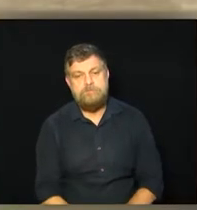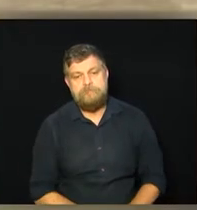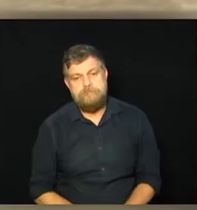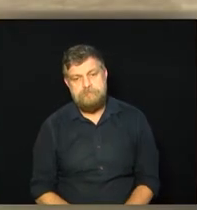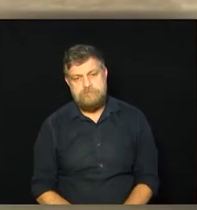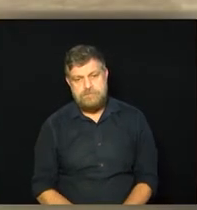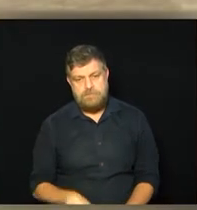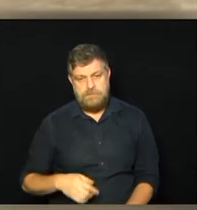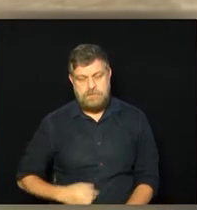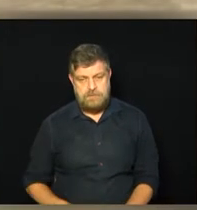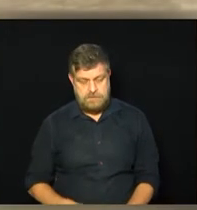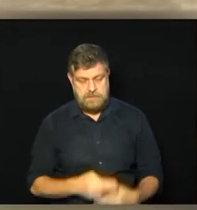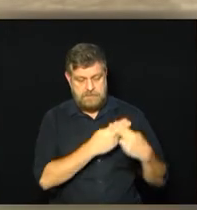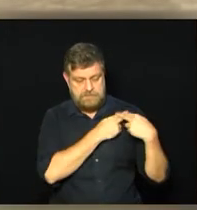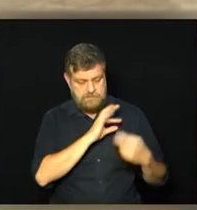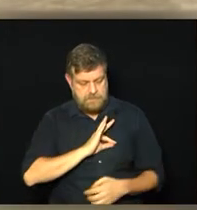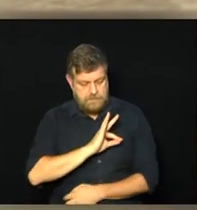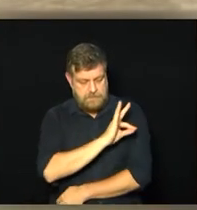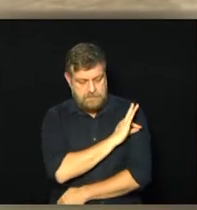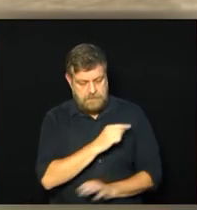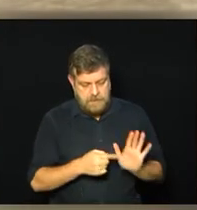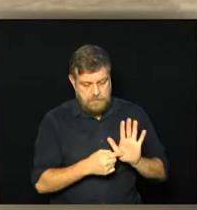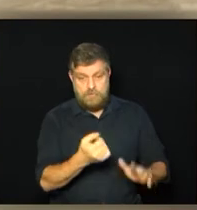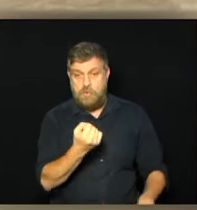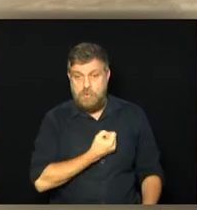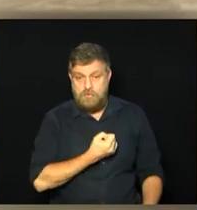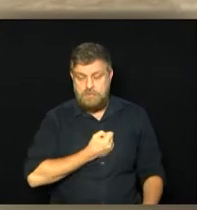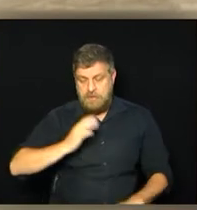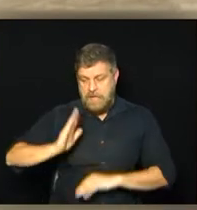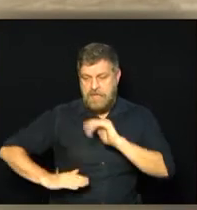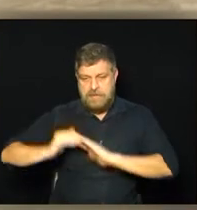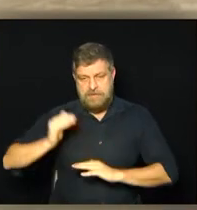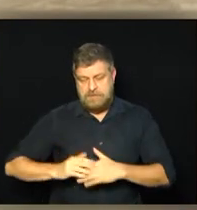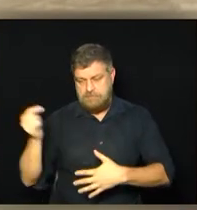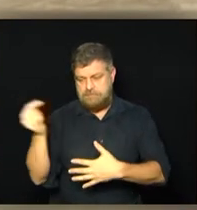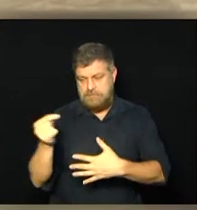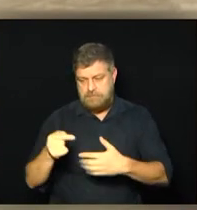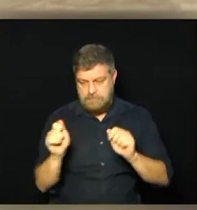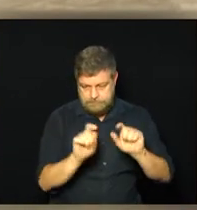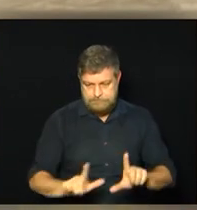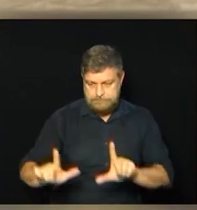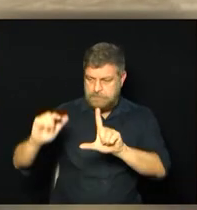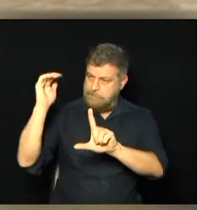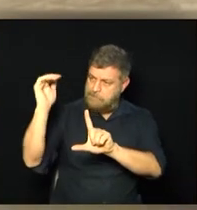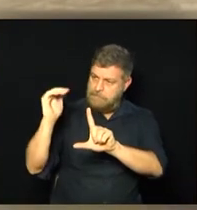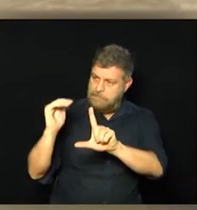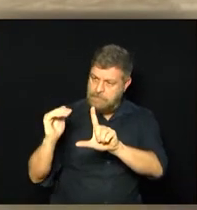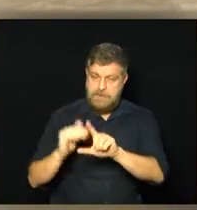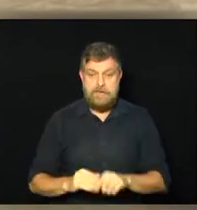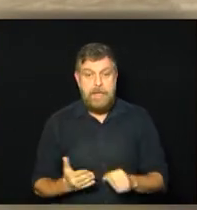A comandante da Guarda Municipal expôs os números, as operações que são realizadas no local, então é fundamental também para o